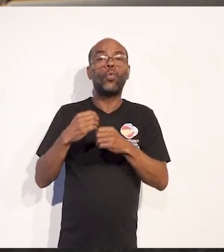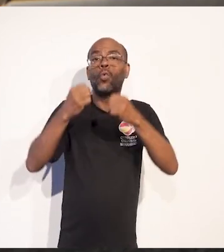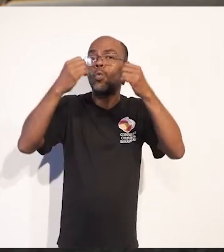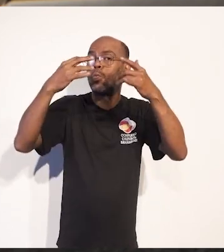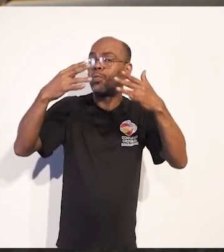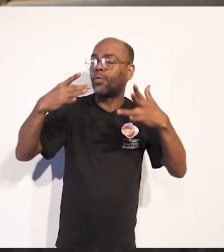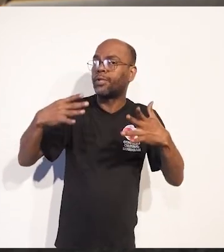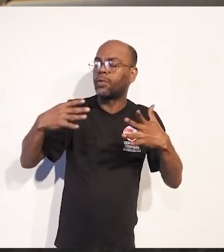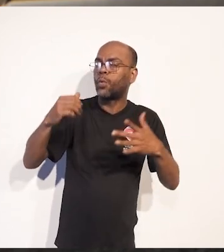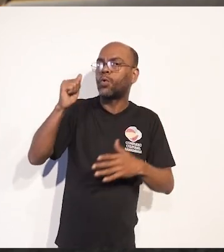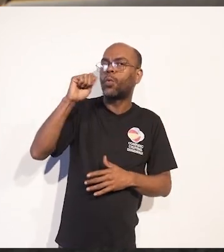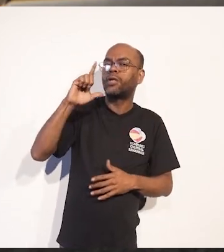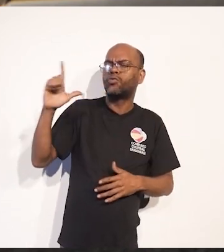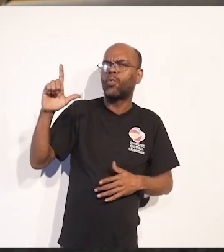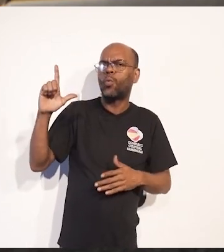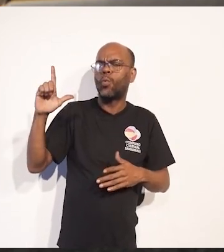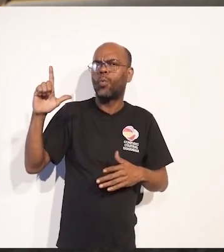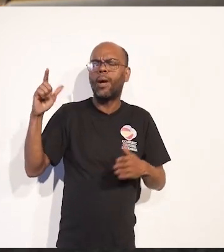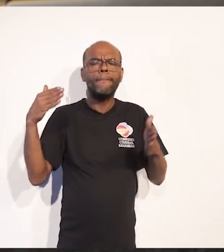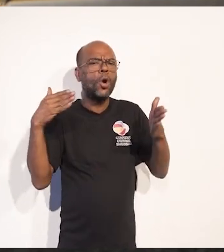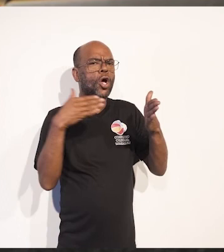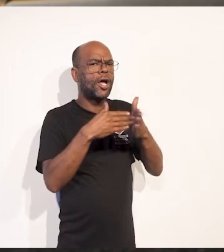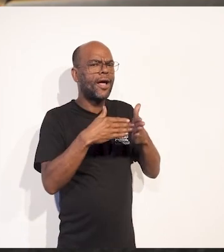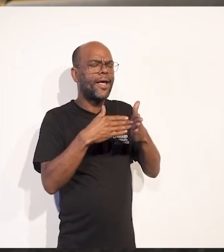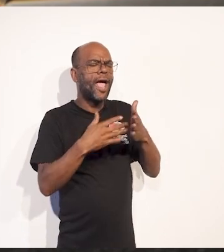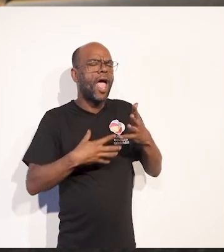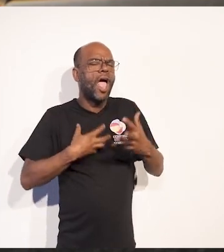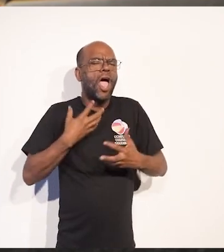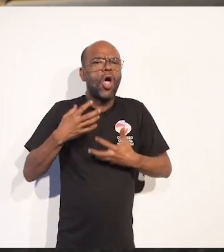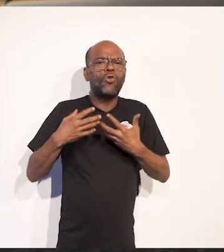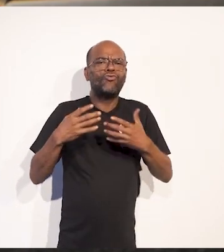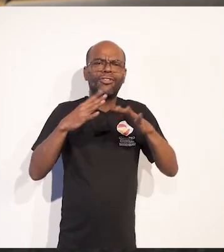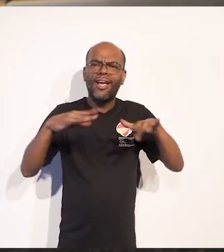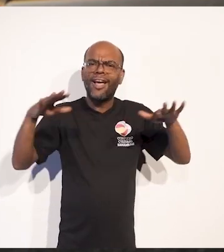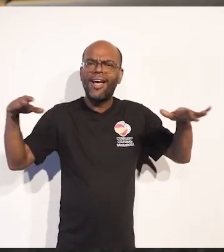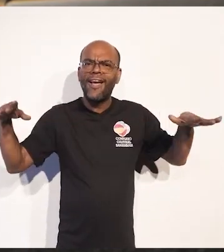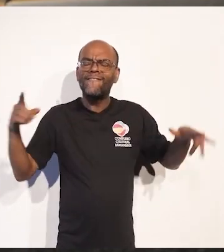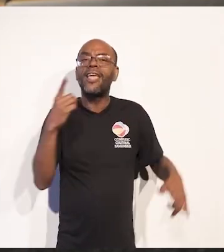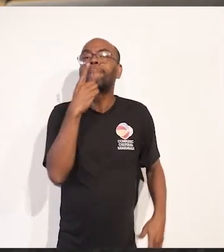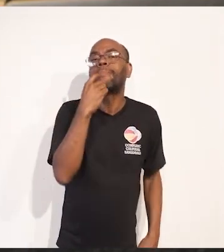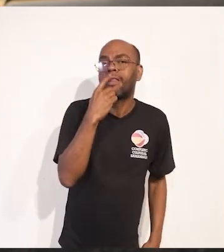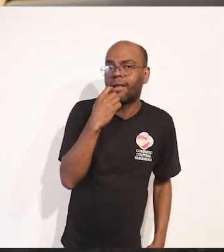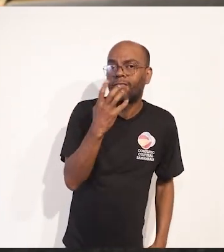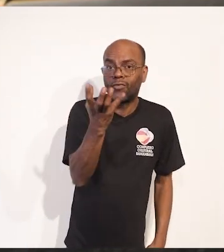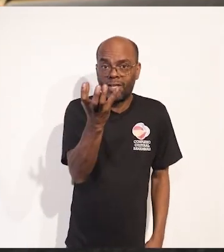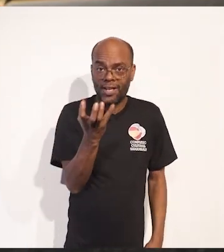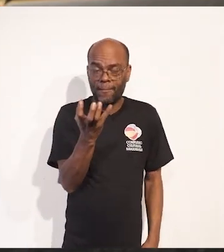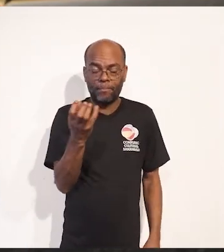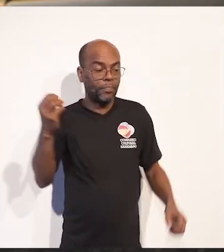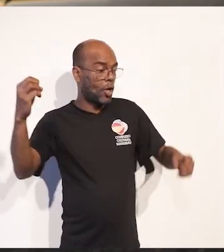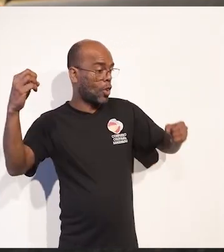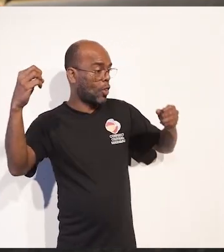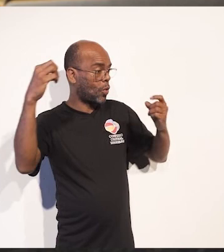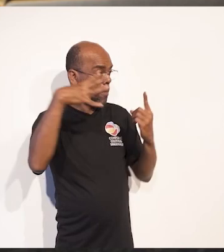o azul bloqueia o comprimento de onda da cor vermelha. Então, se você quer